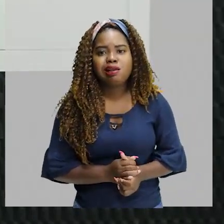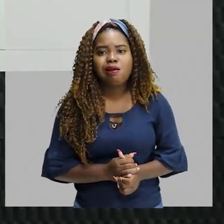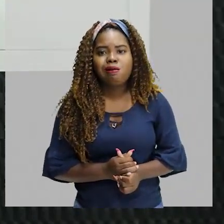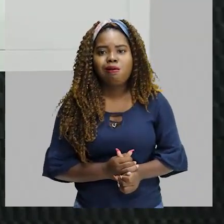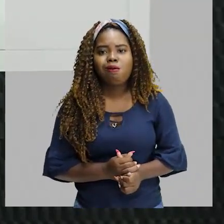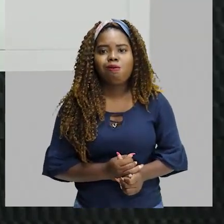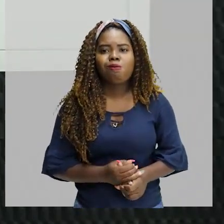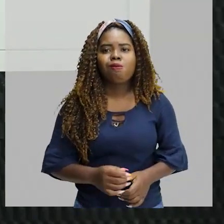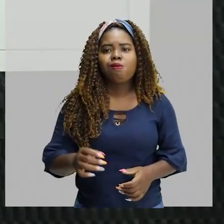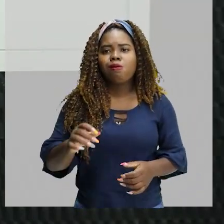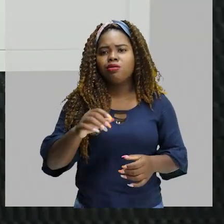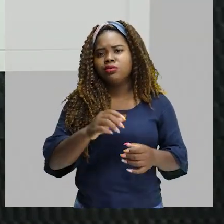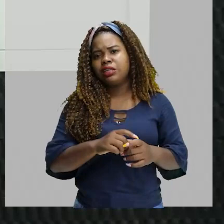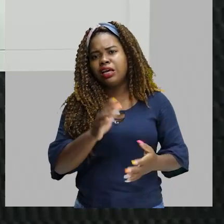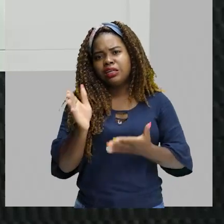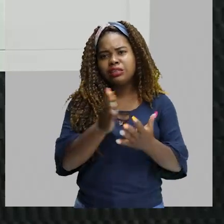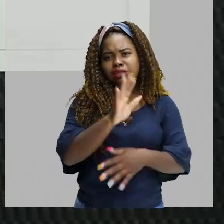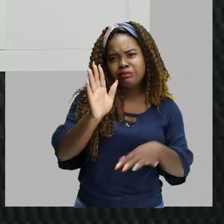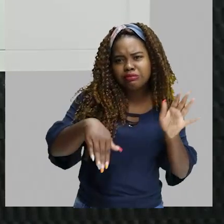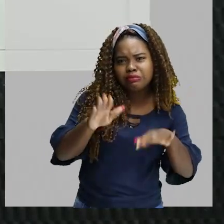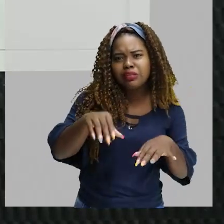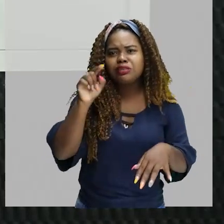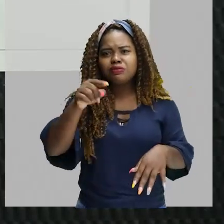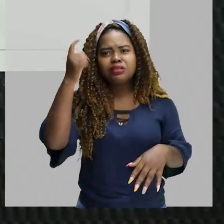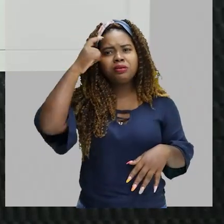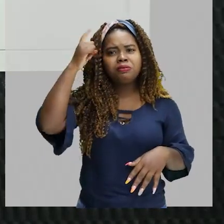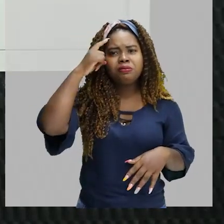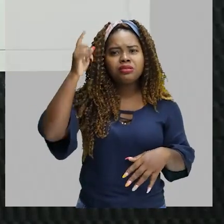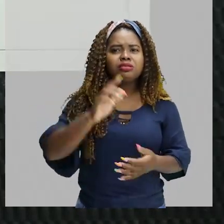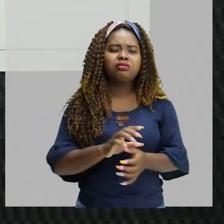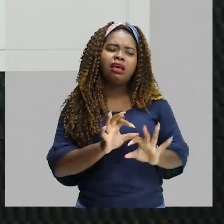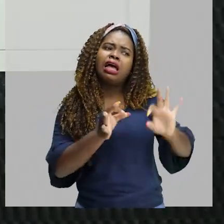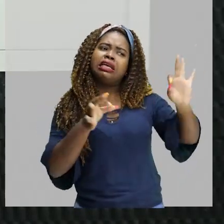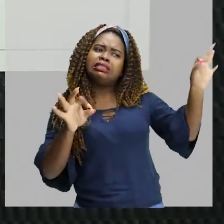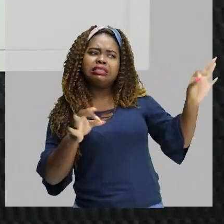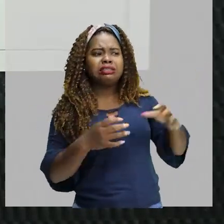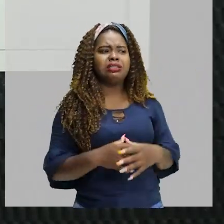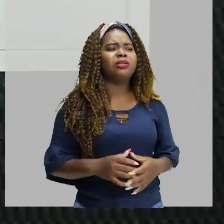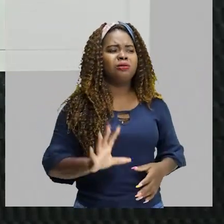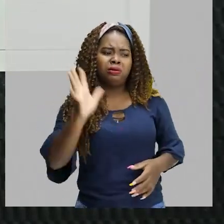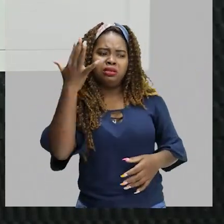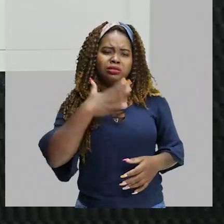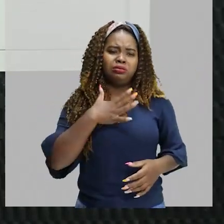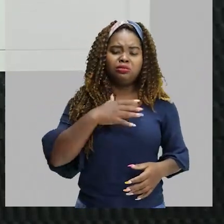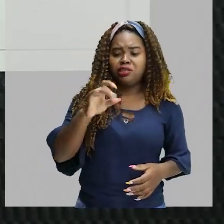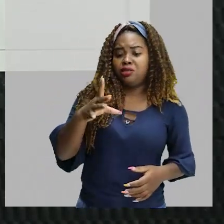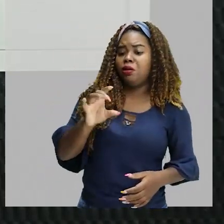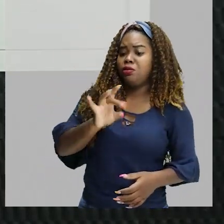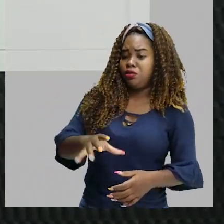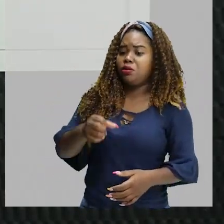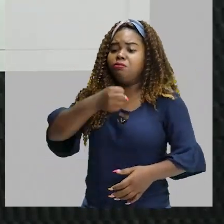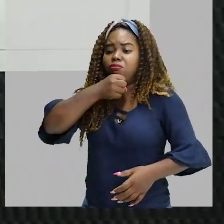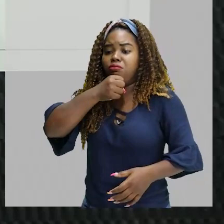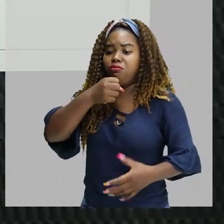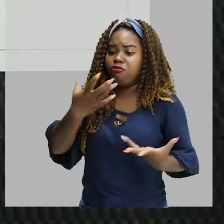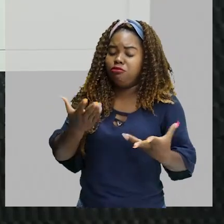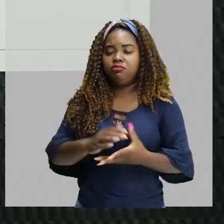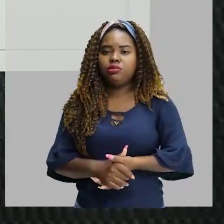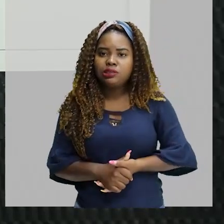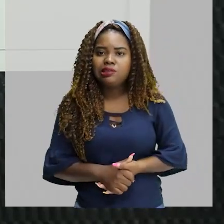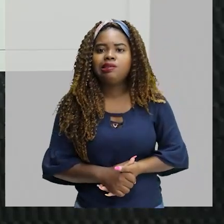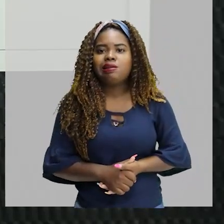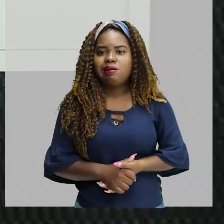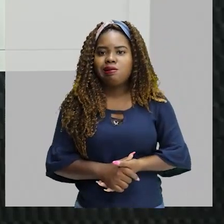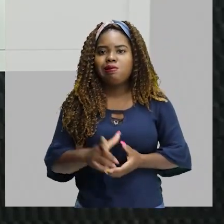coisa distante, que é um conceito ali deixado aos outros, aos que estão mais velhos, por exemplo. Então, nós temos alguns temas da filosofia que